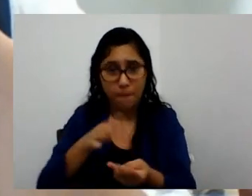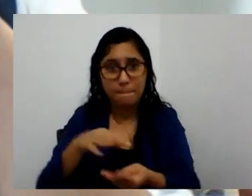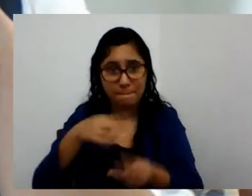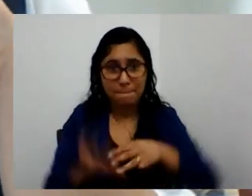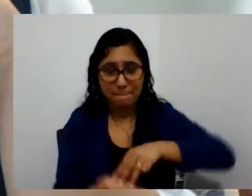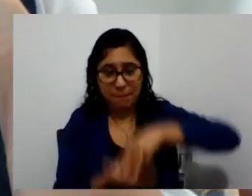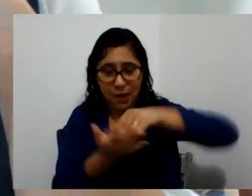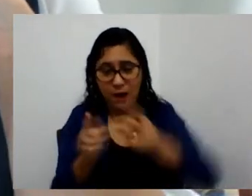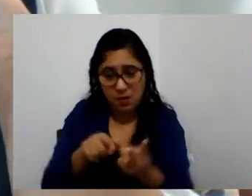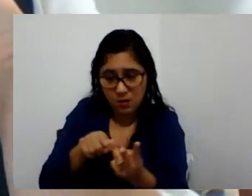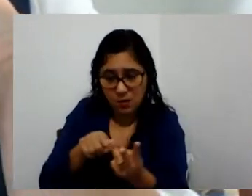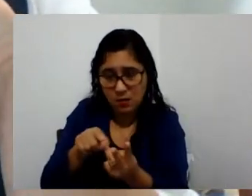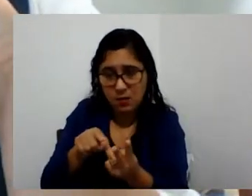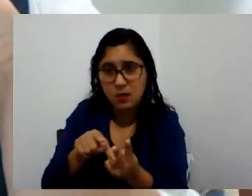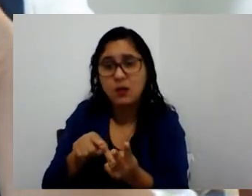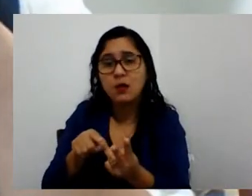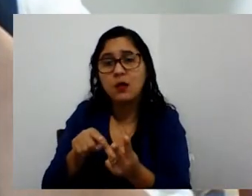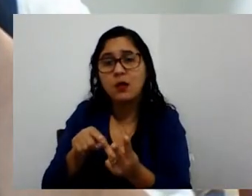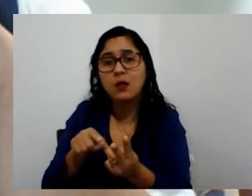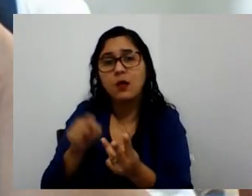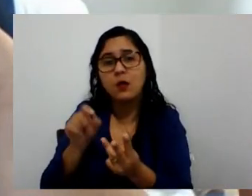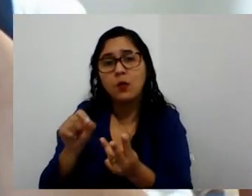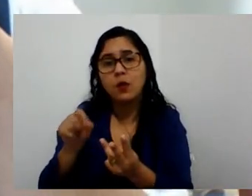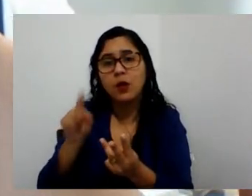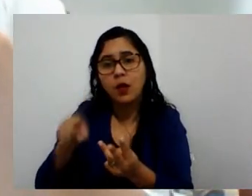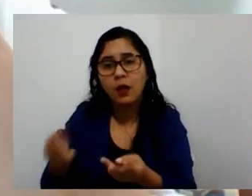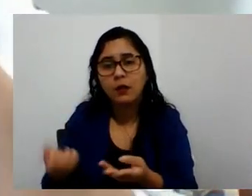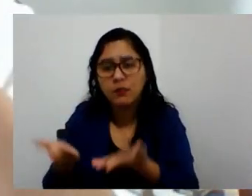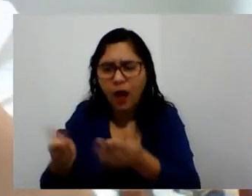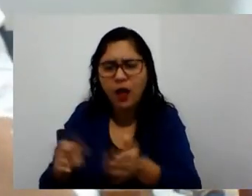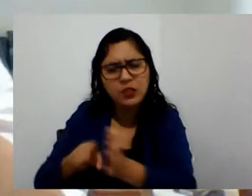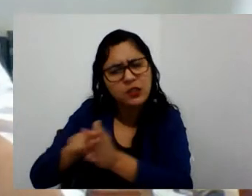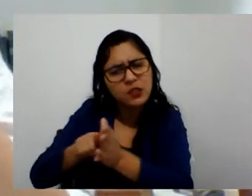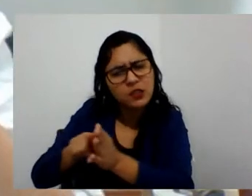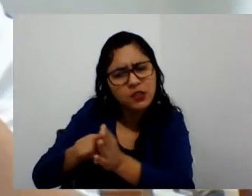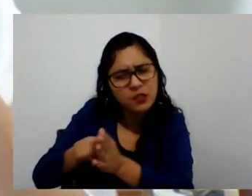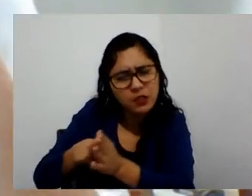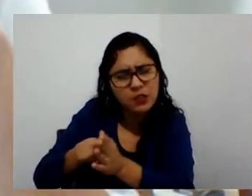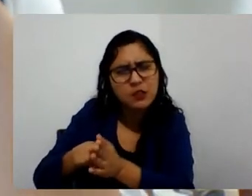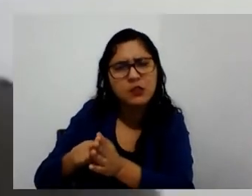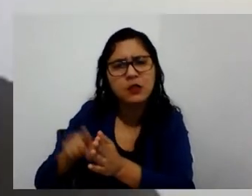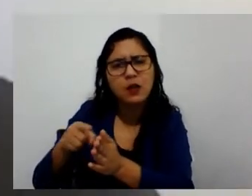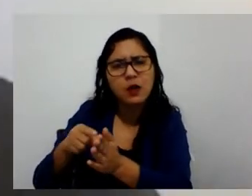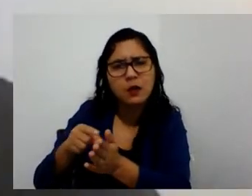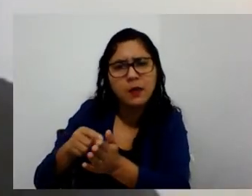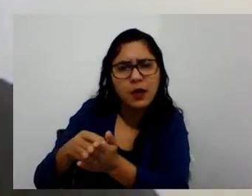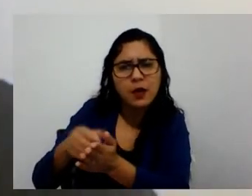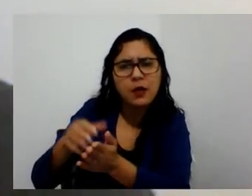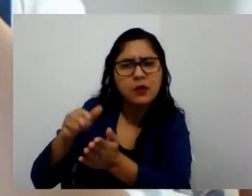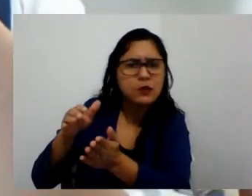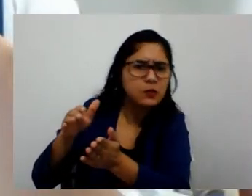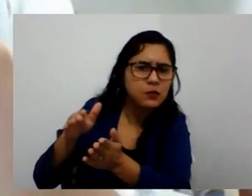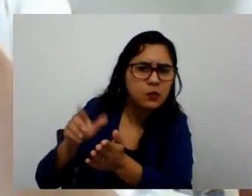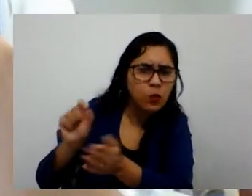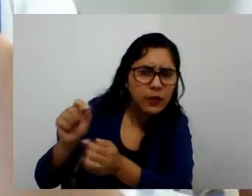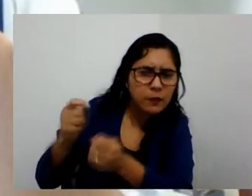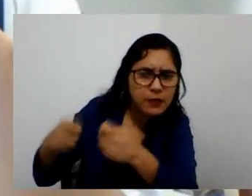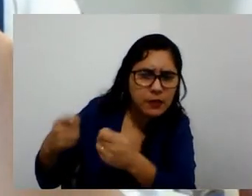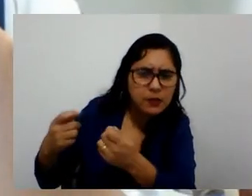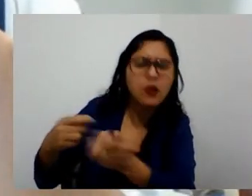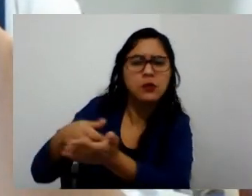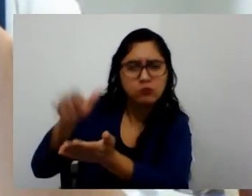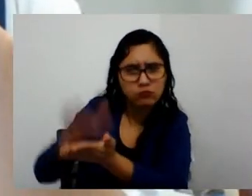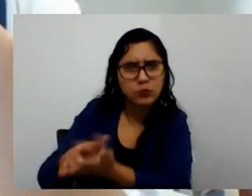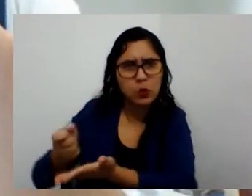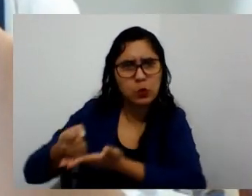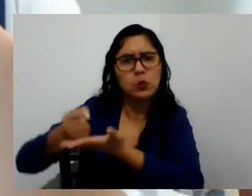internacional, que é possibilitar a investigação e as sanções que sejam justas e sejam